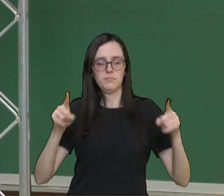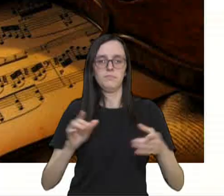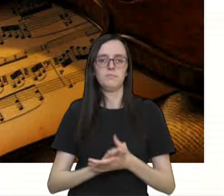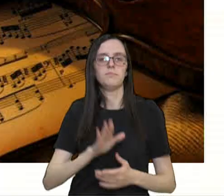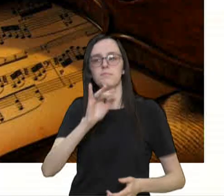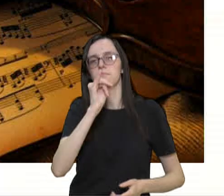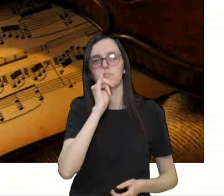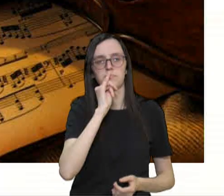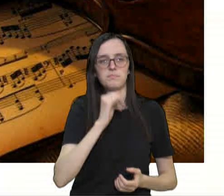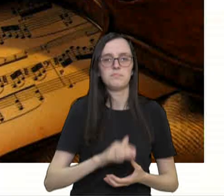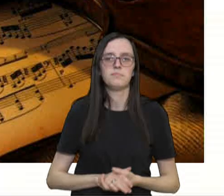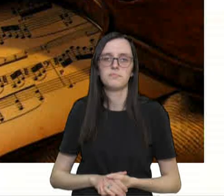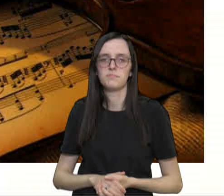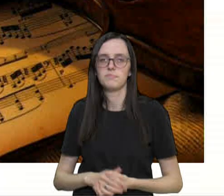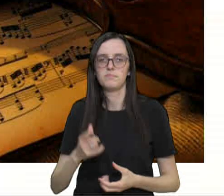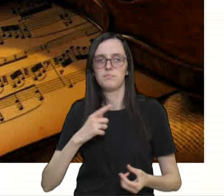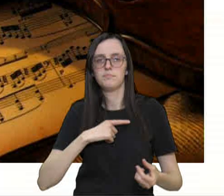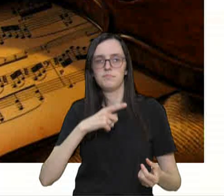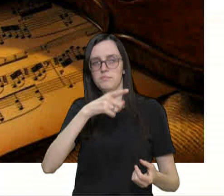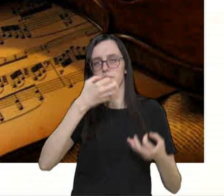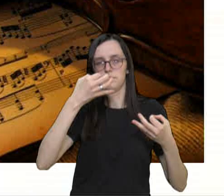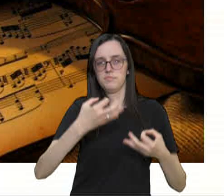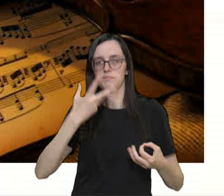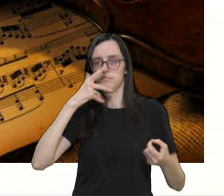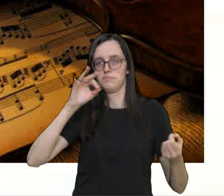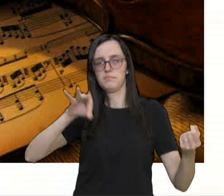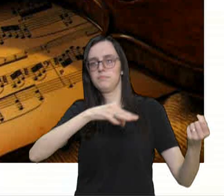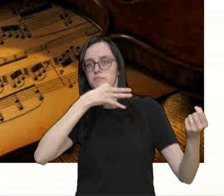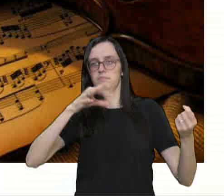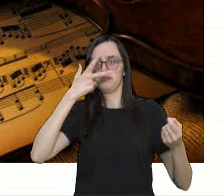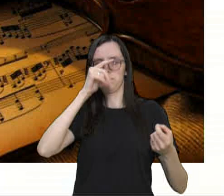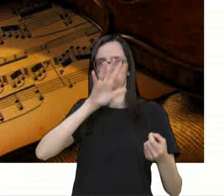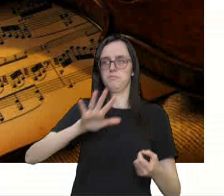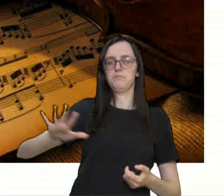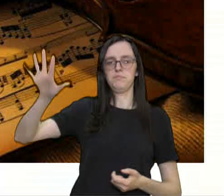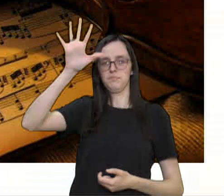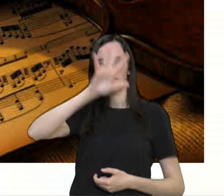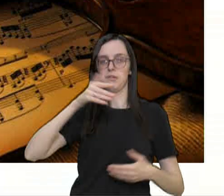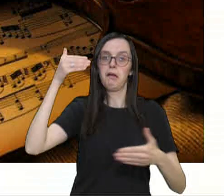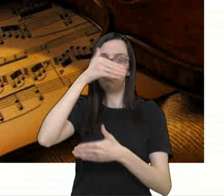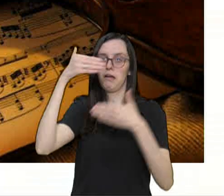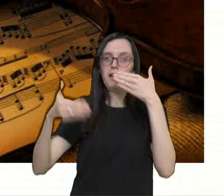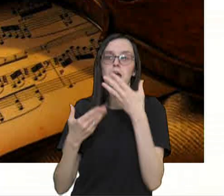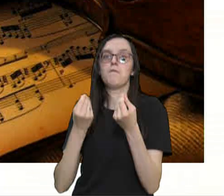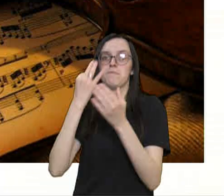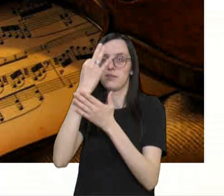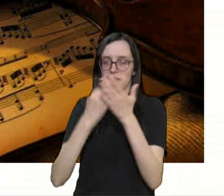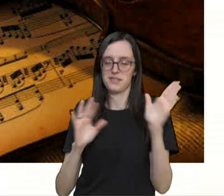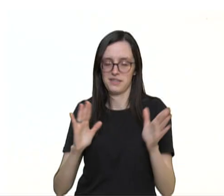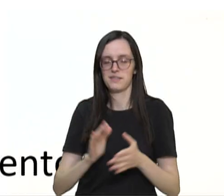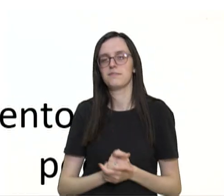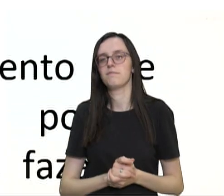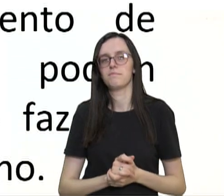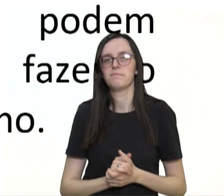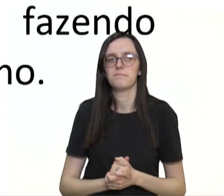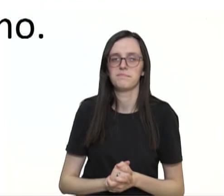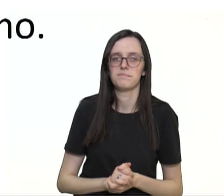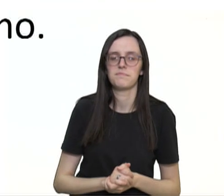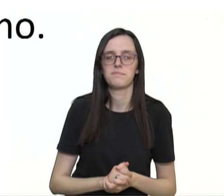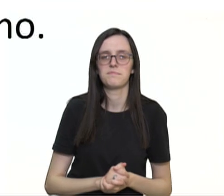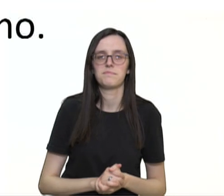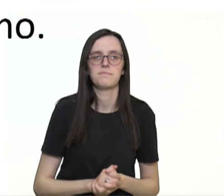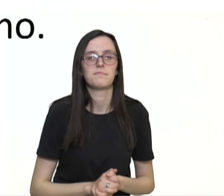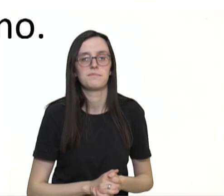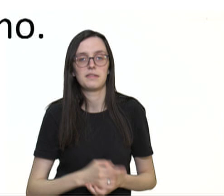Por exemplo, uma musiquinha, né? Violãozinho, uma artezinha só para não ficar tanto slide de texto, né?